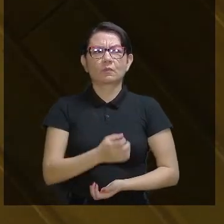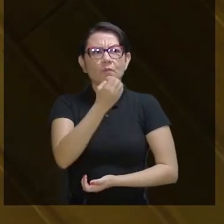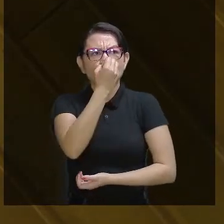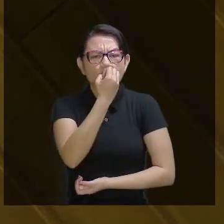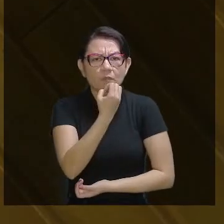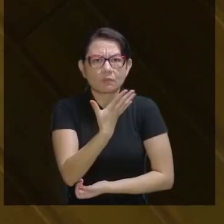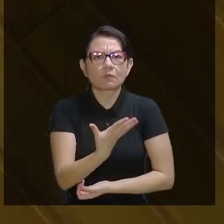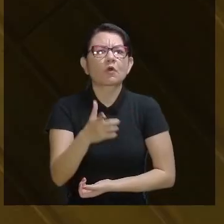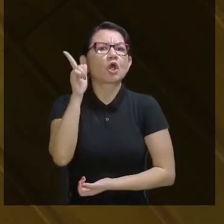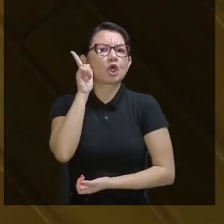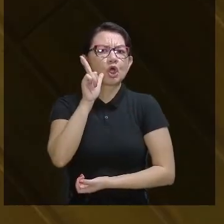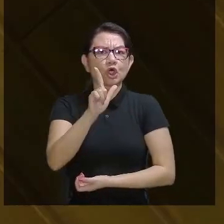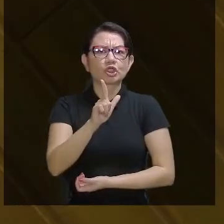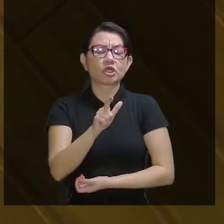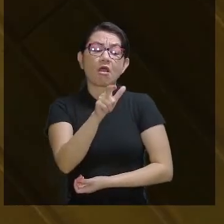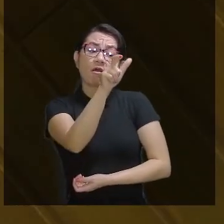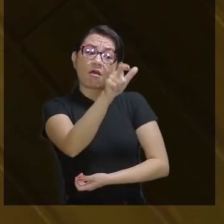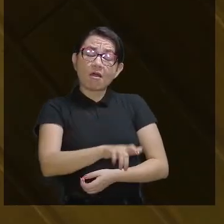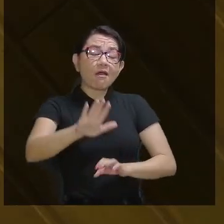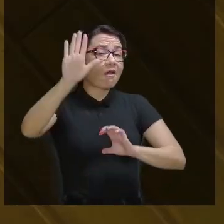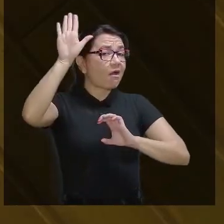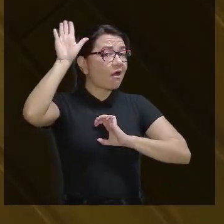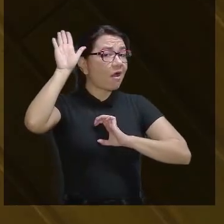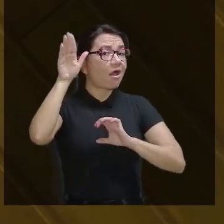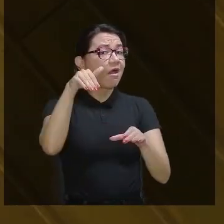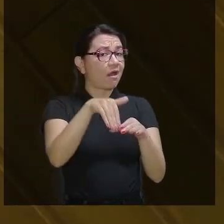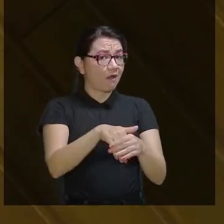aquilo que esse político que você eleger